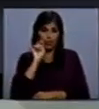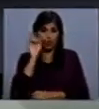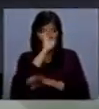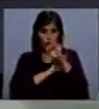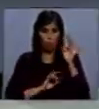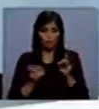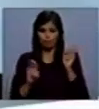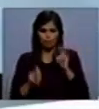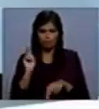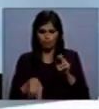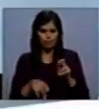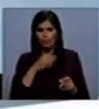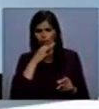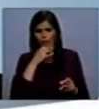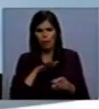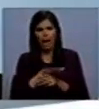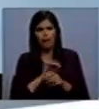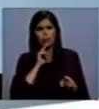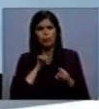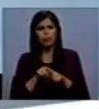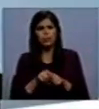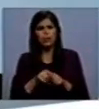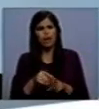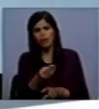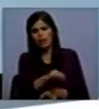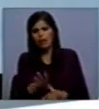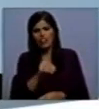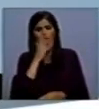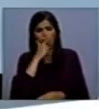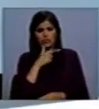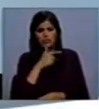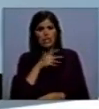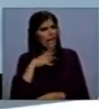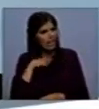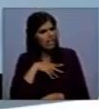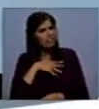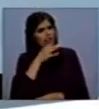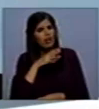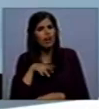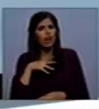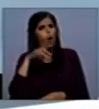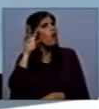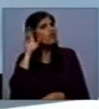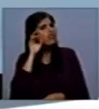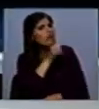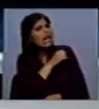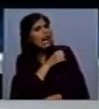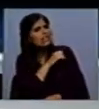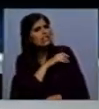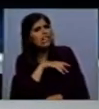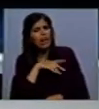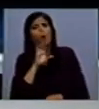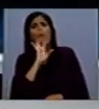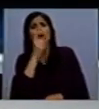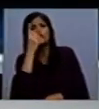passar da otan que dinélson que eu estou vendo aí os filhos tanto ouvi lá em casa falar campeões quer sair não sabe por que quer sair